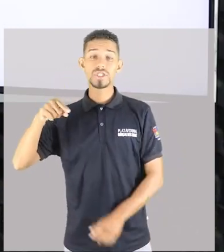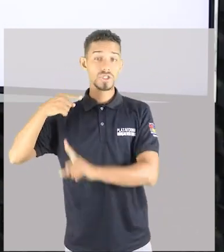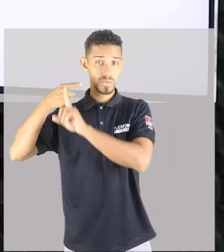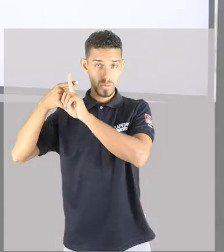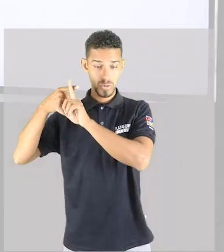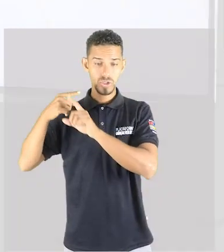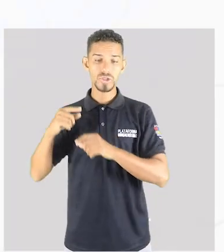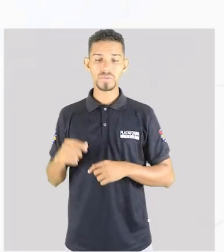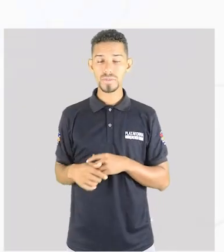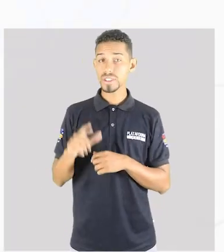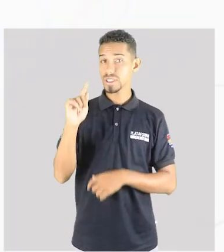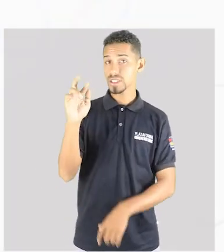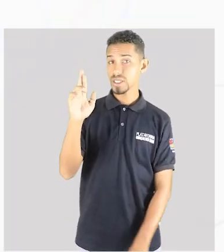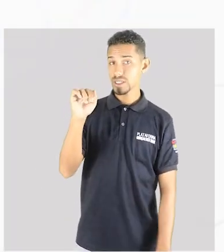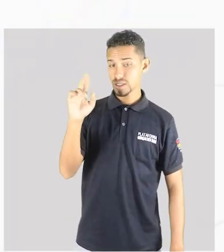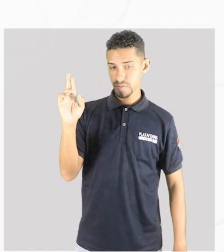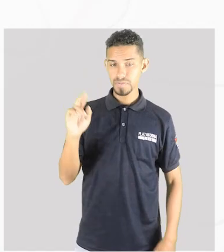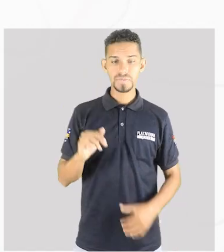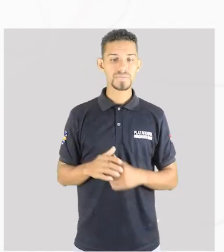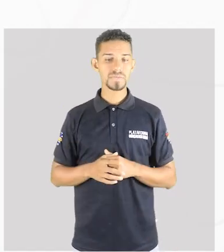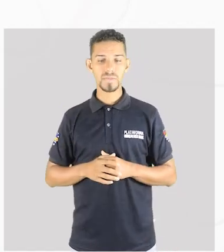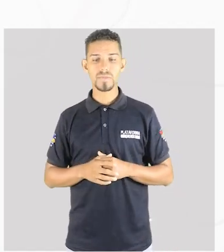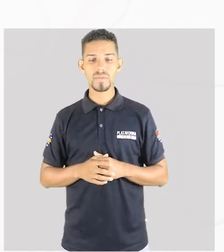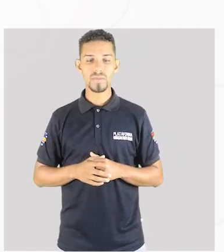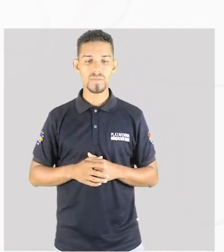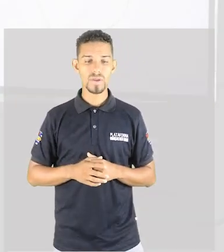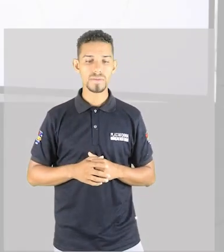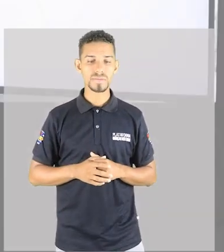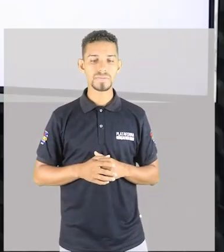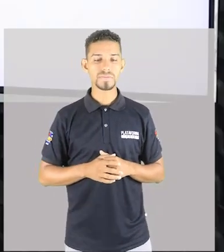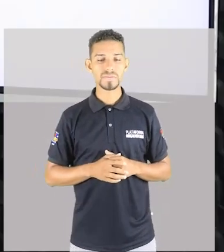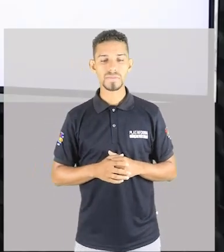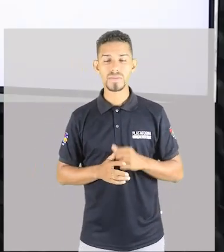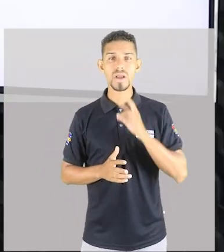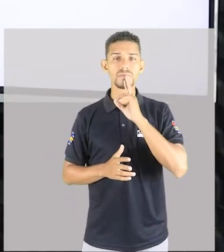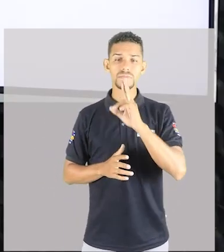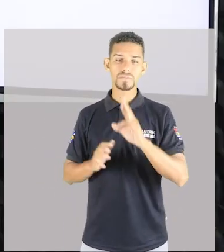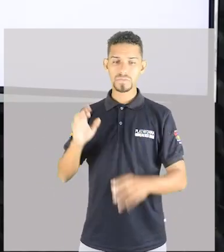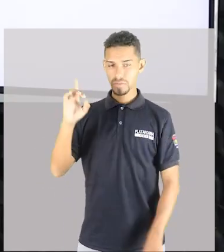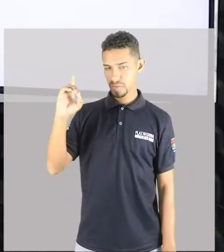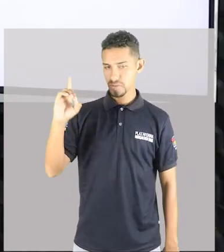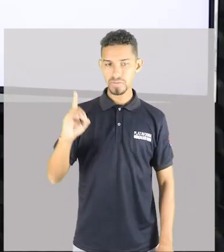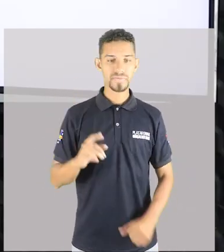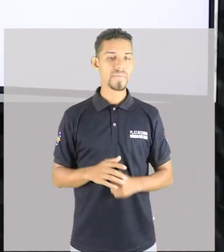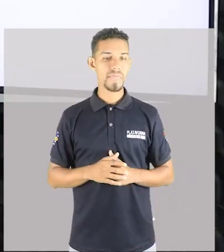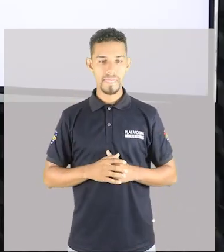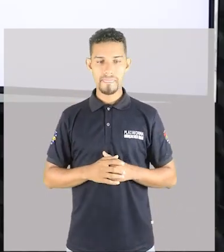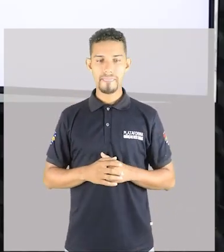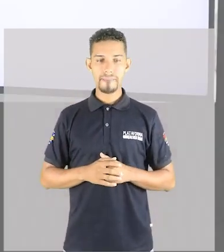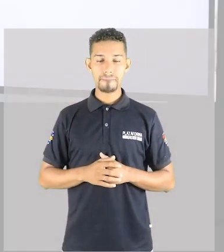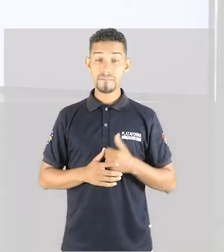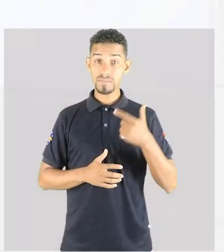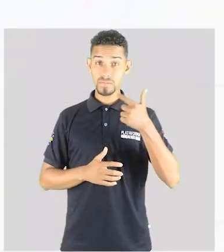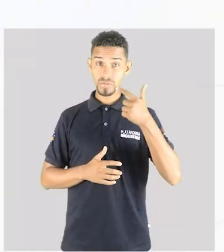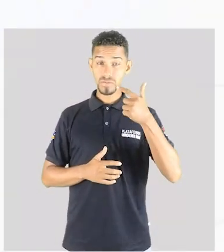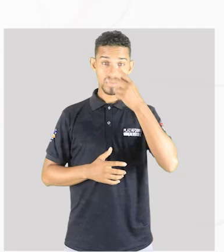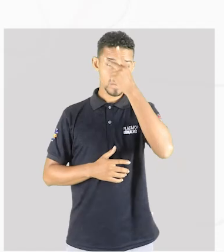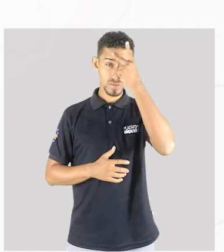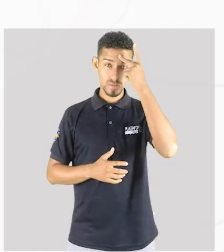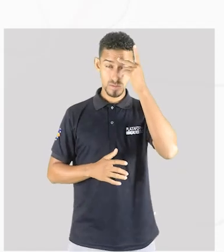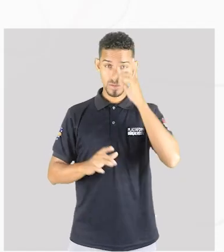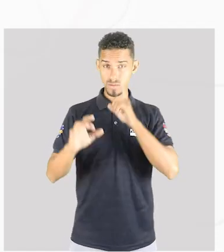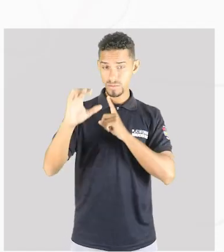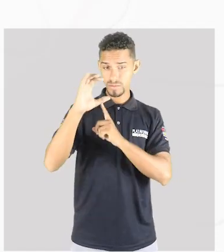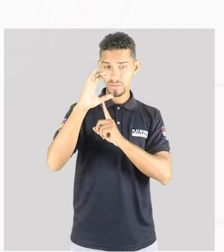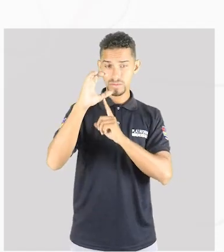Beleza, então resposta certa, hipermetropia, lente convergente. Tá? Segundo, um paciente ao receber a